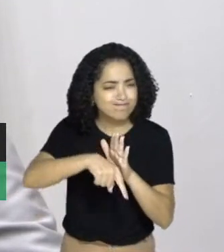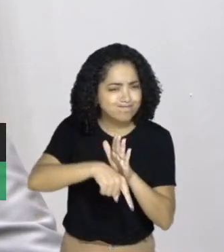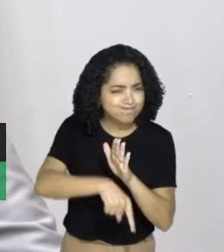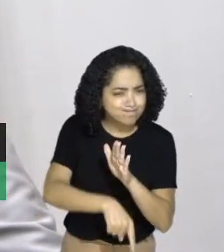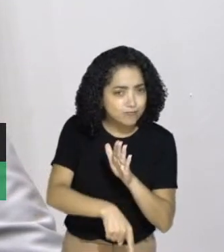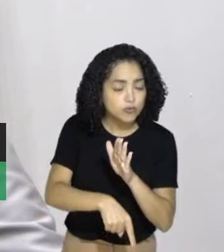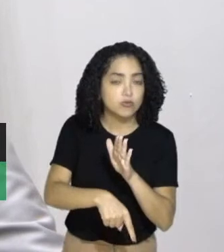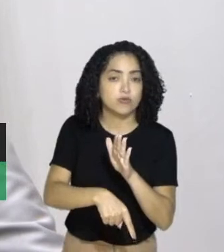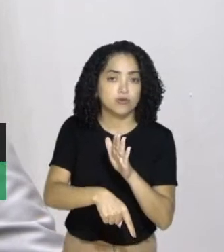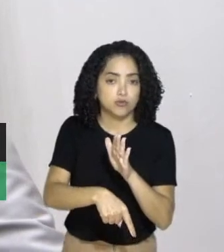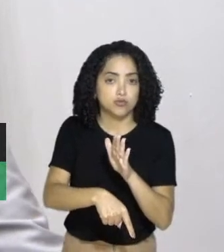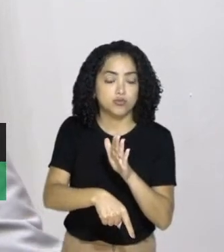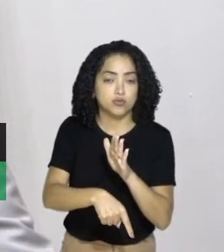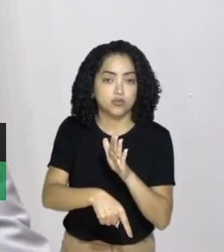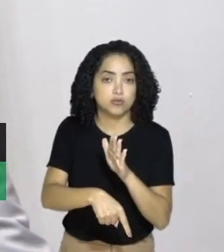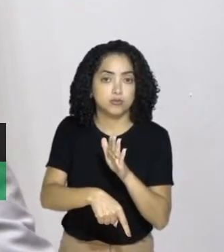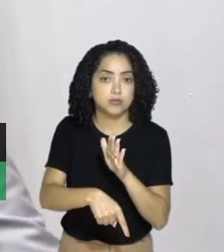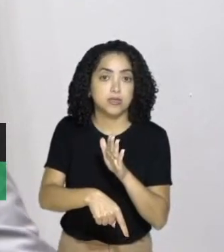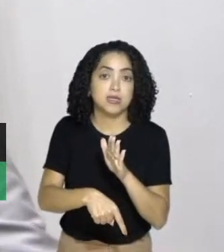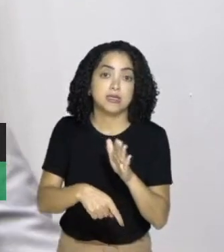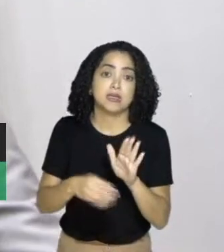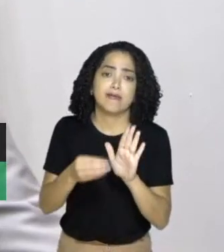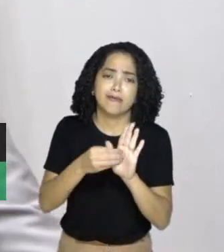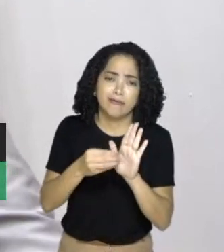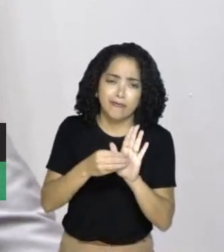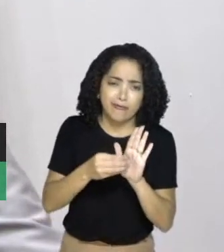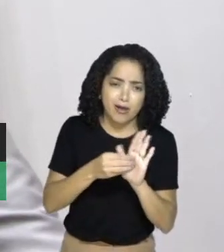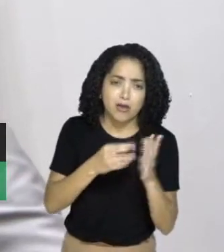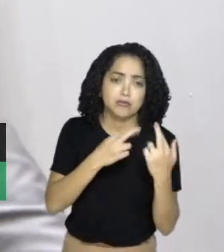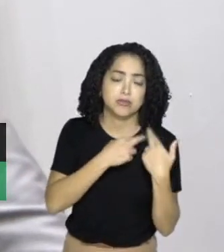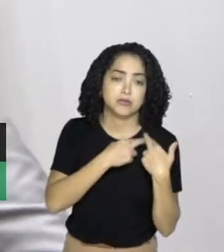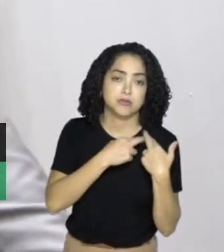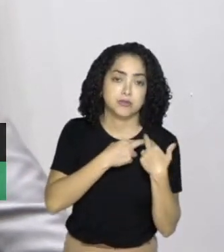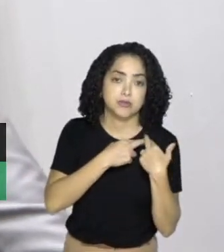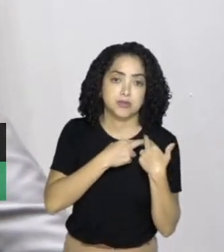consiste na incompetência provocada pela corrupção.